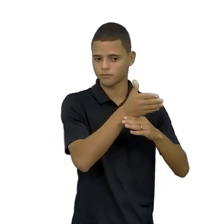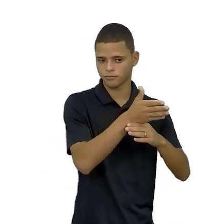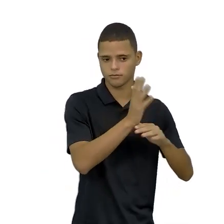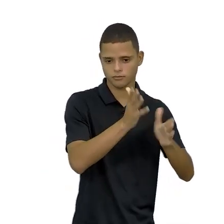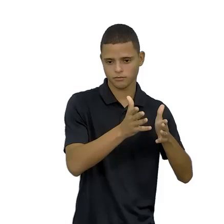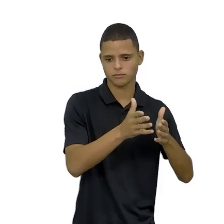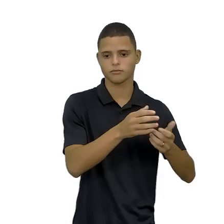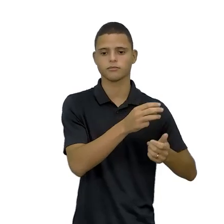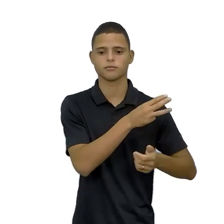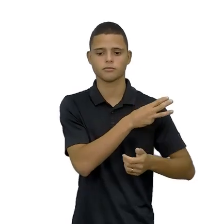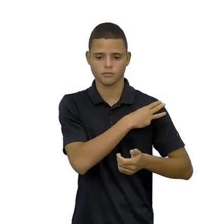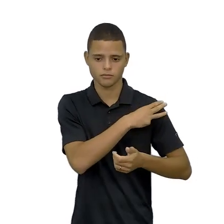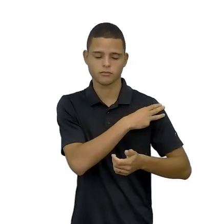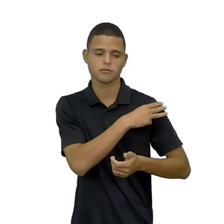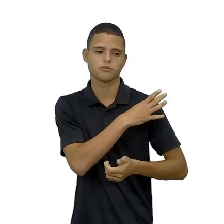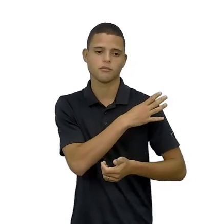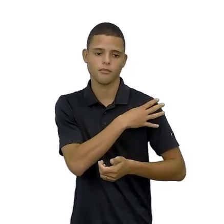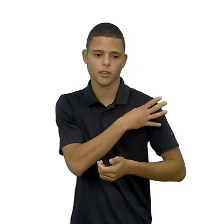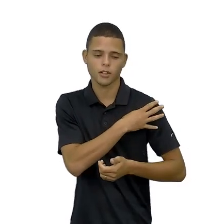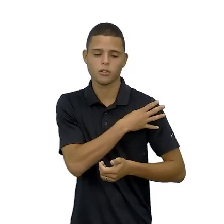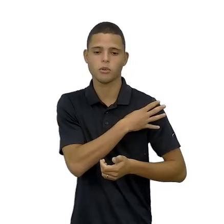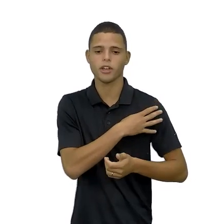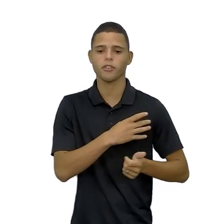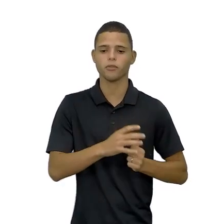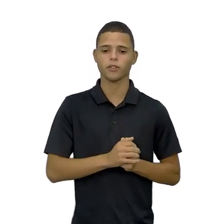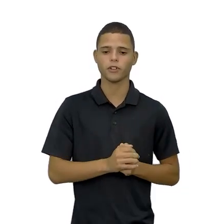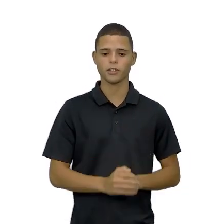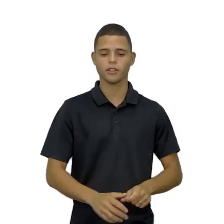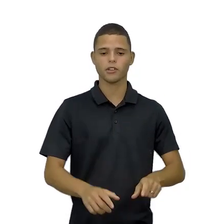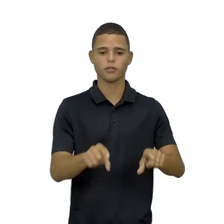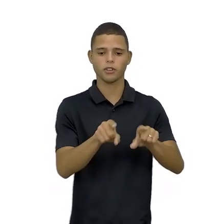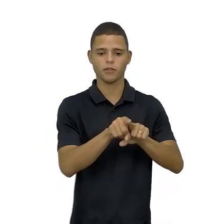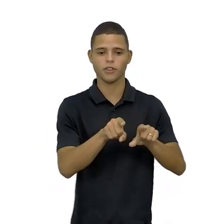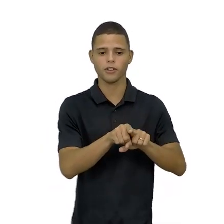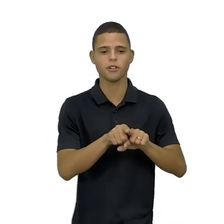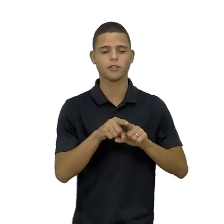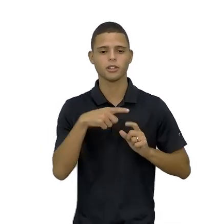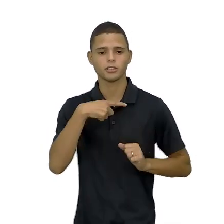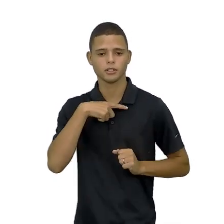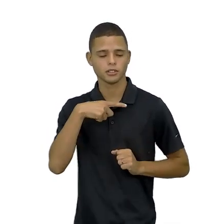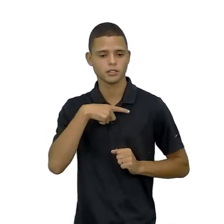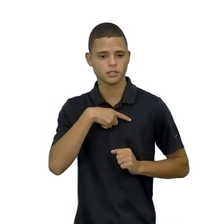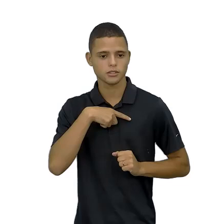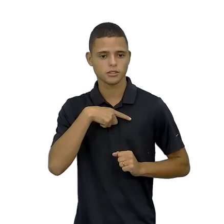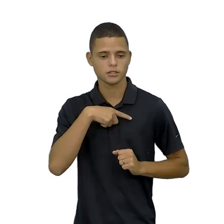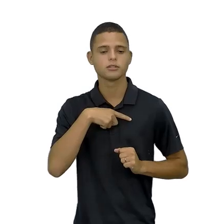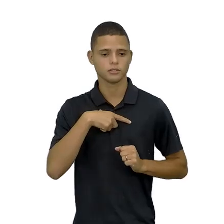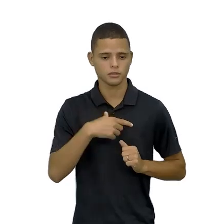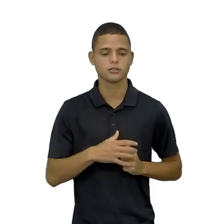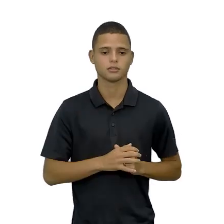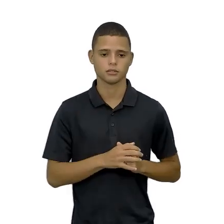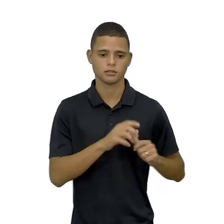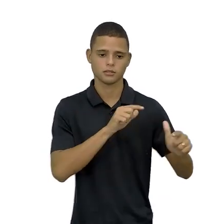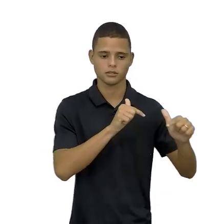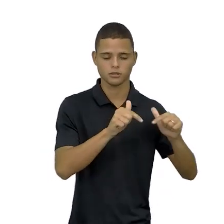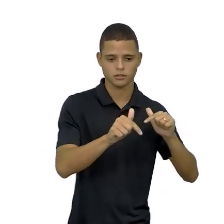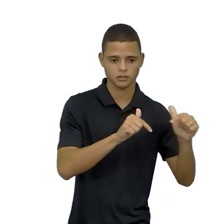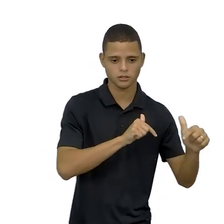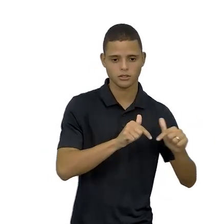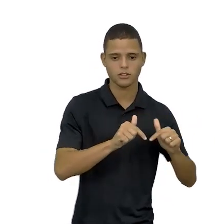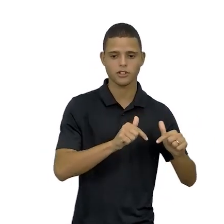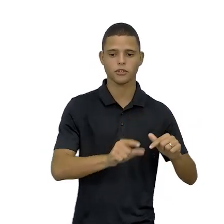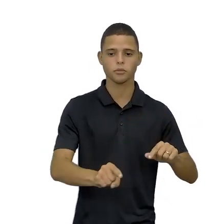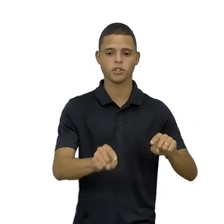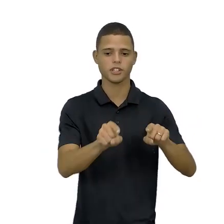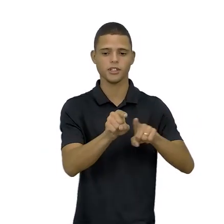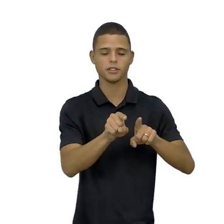e pelo 4º anos, certo? Anos esses em que essa habilidade foi trabalhada, porque a